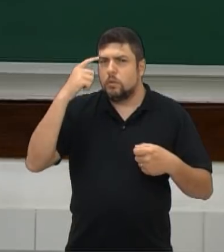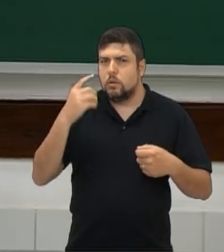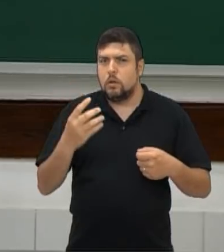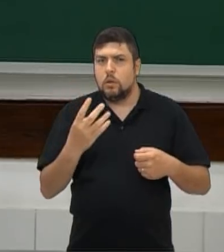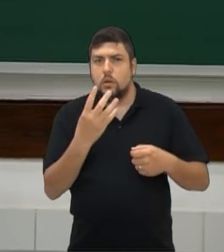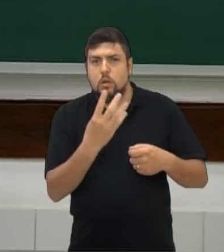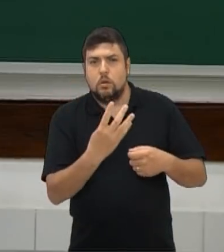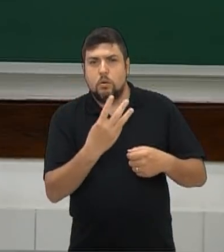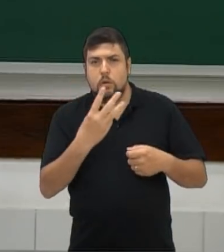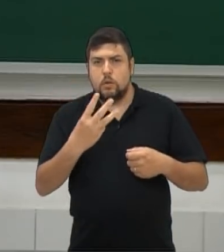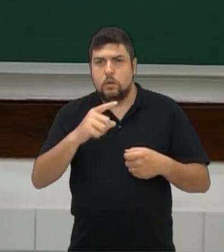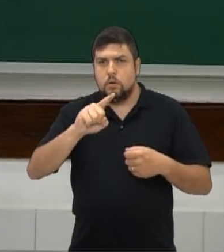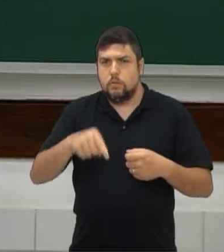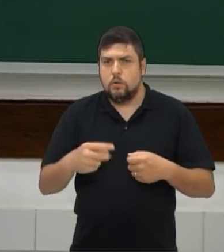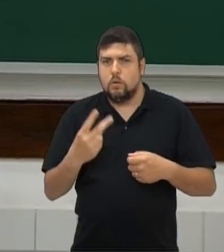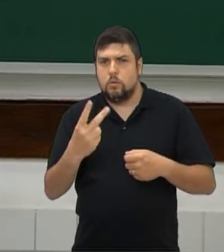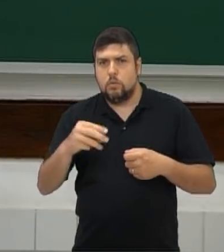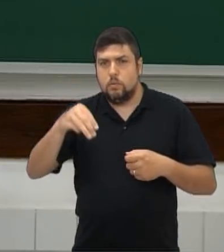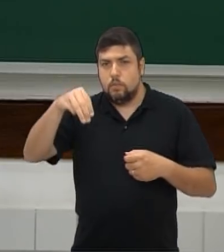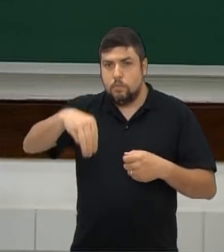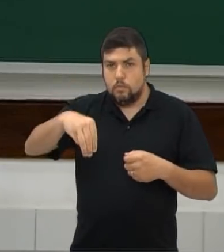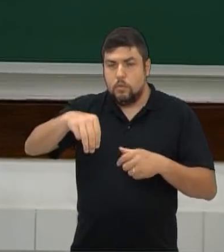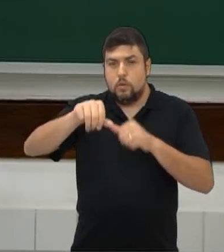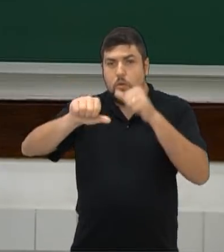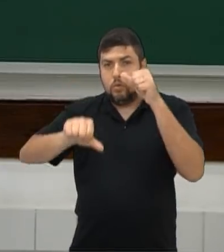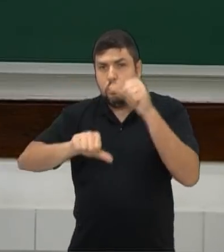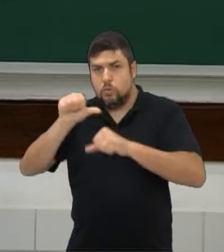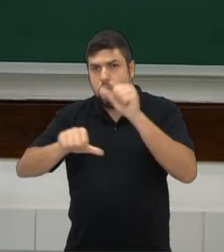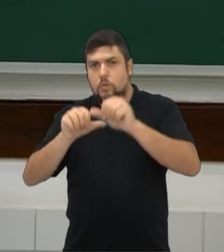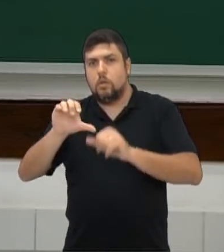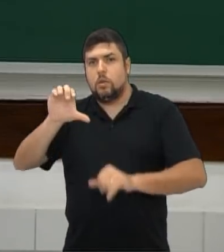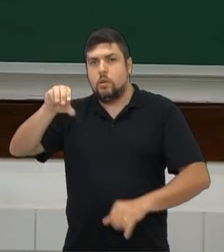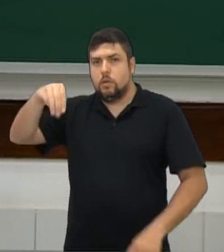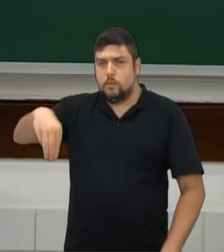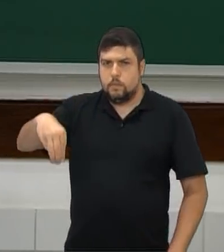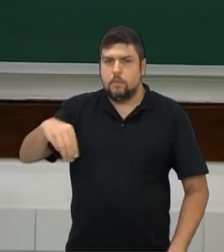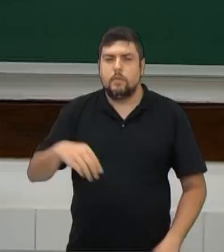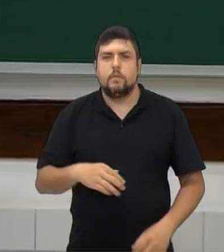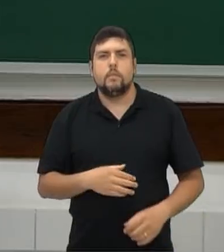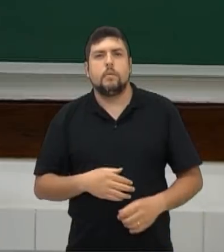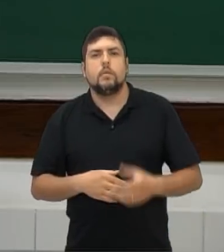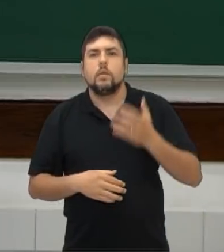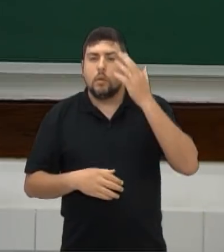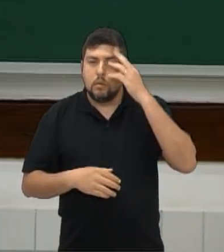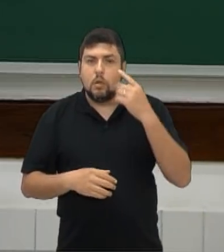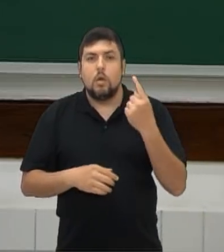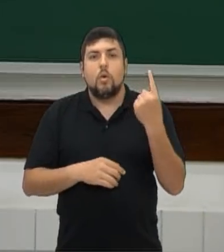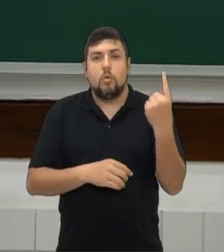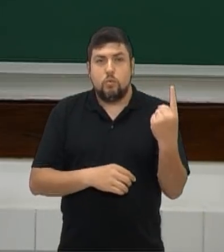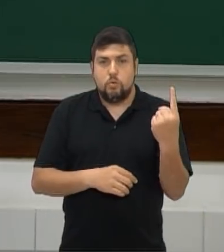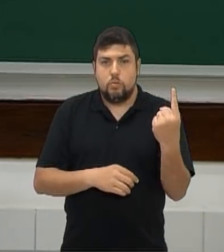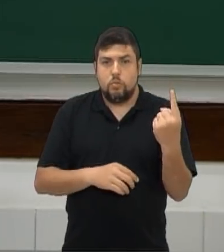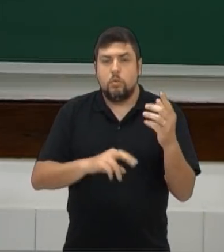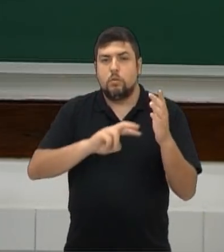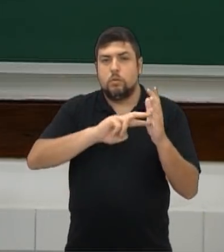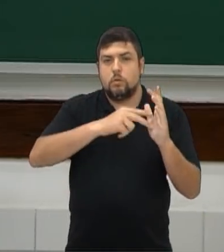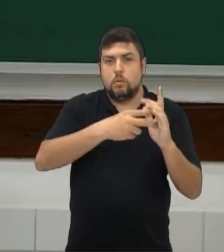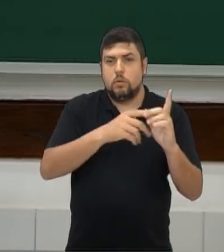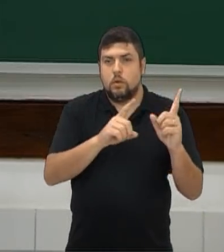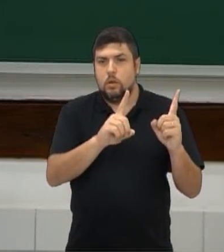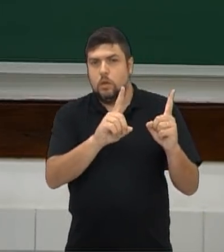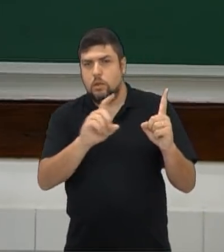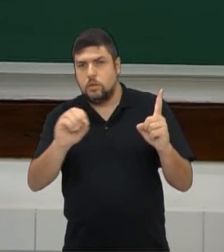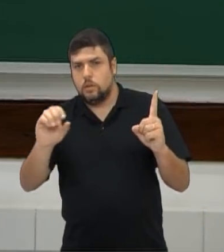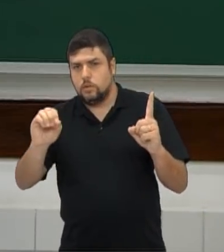quantos centímetros são isso? Então, eu preciso transformar. Eu sei que 1 metro vale 100